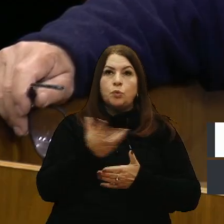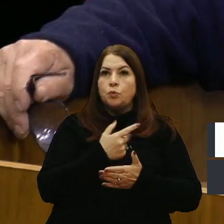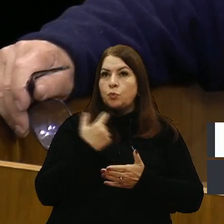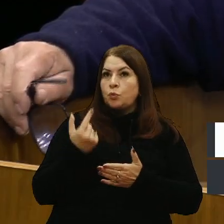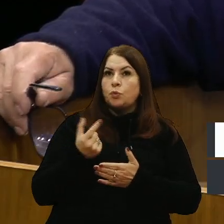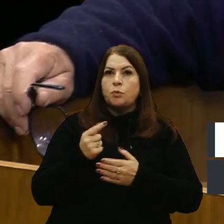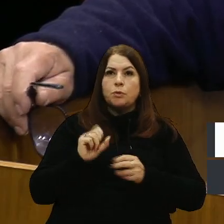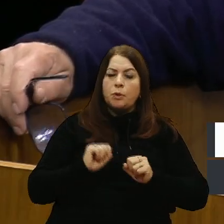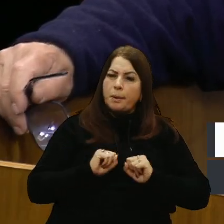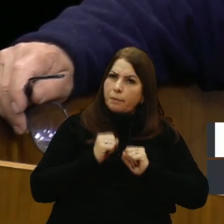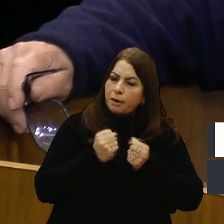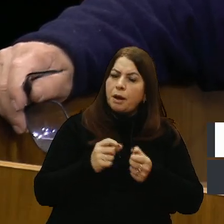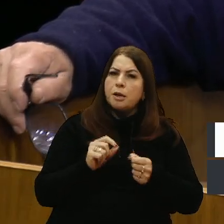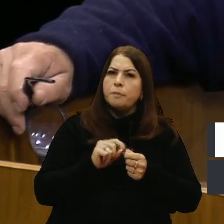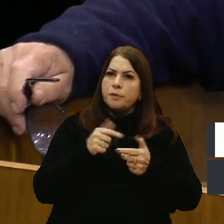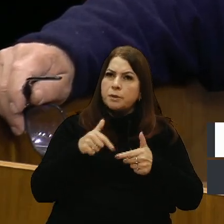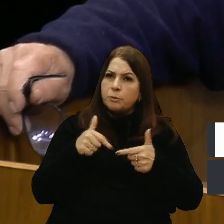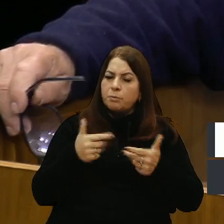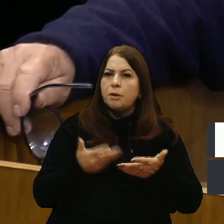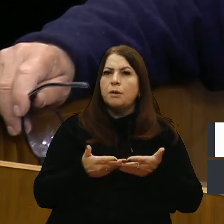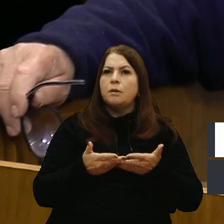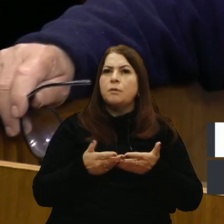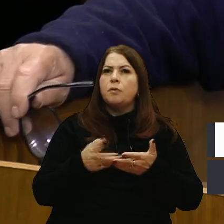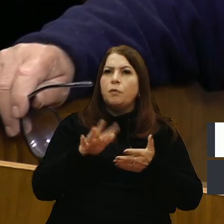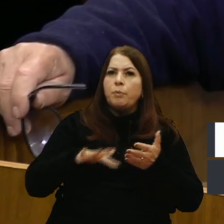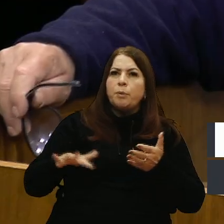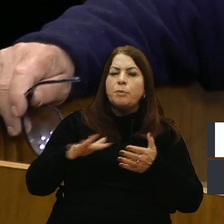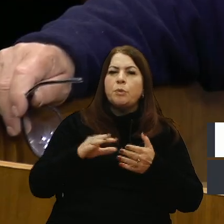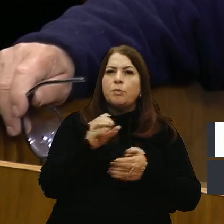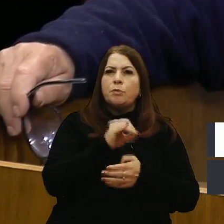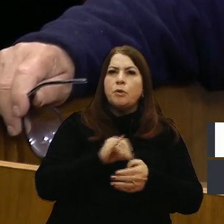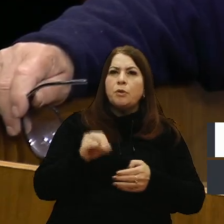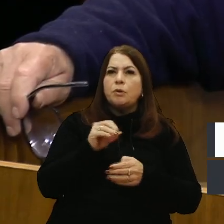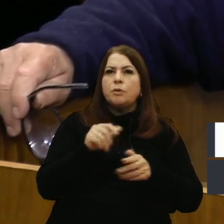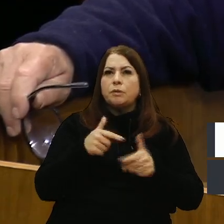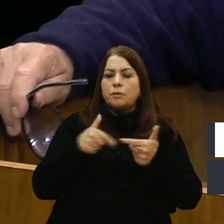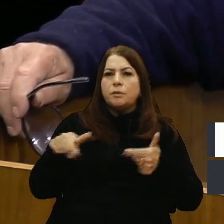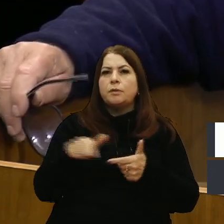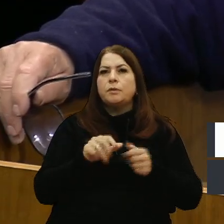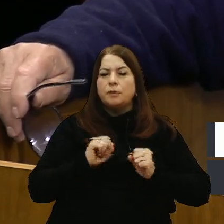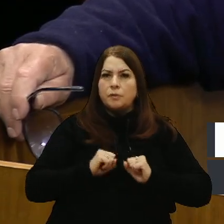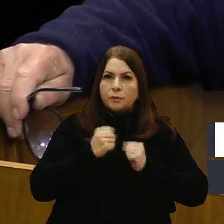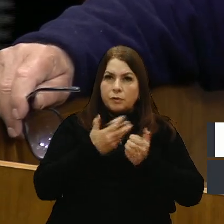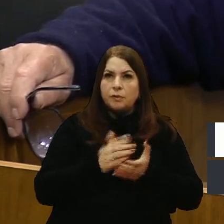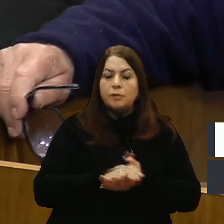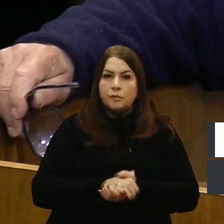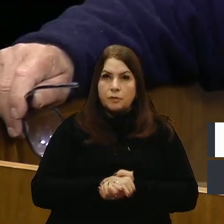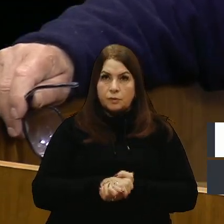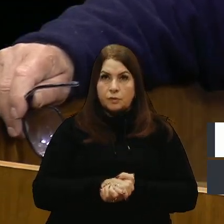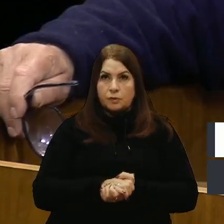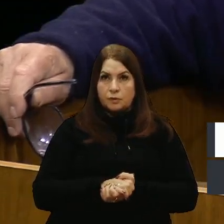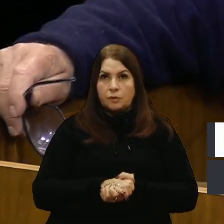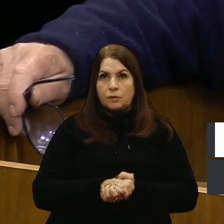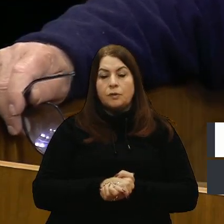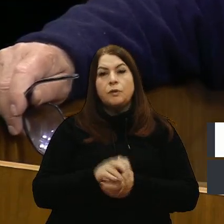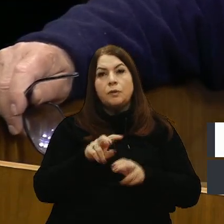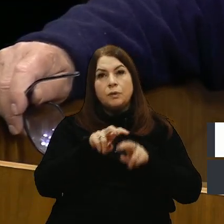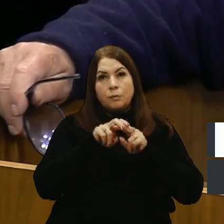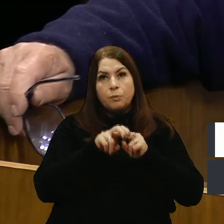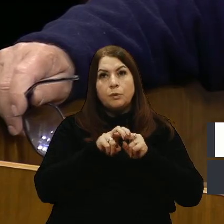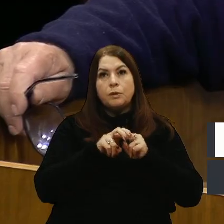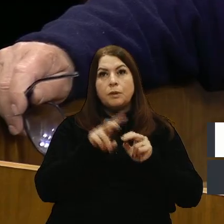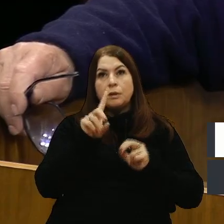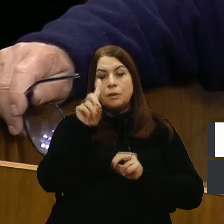estão lá empenhados. Eu fui lá, um ambiente ótimo de trabalho, dedicado. E é por isso que, se